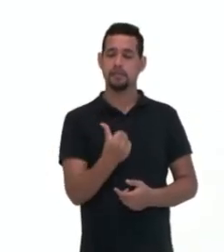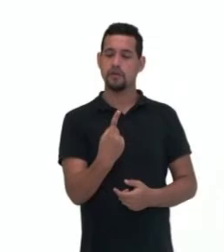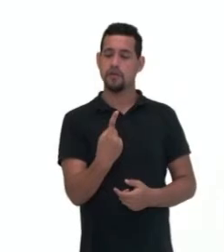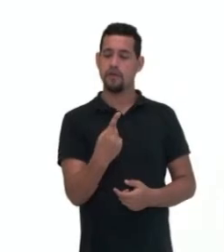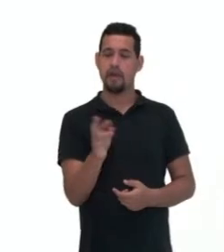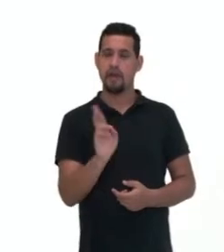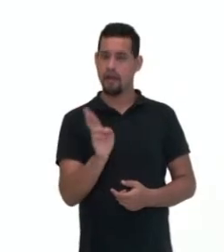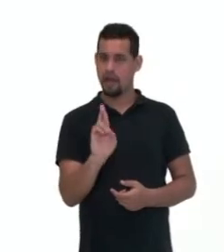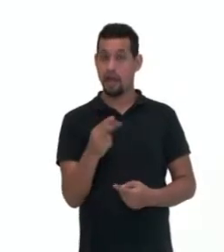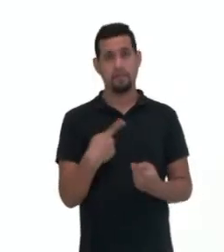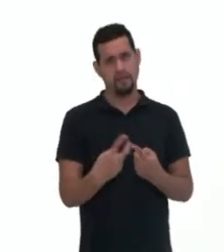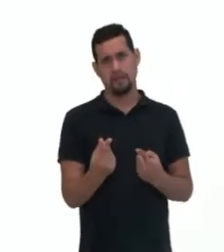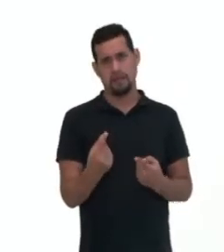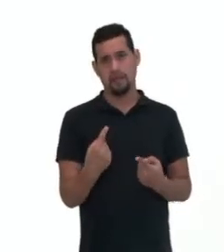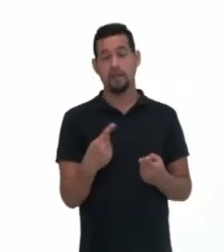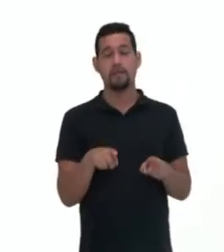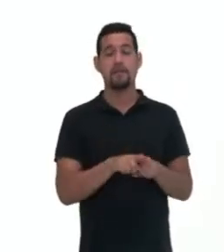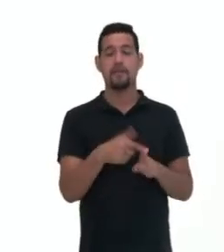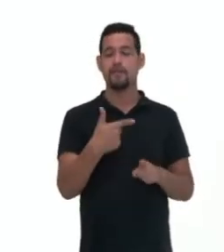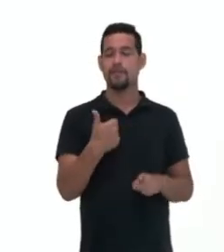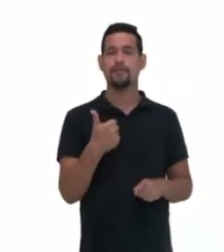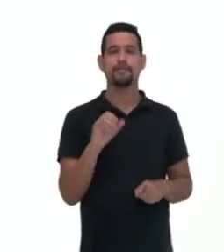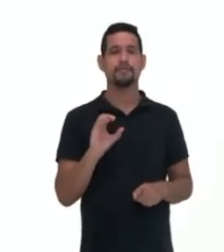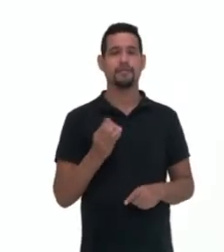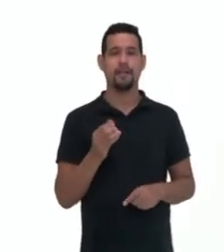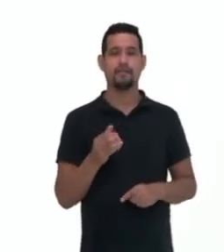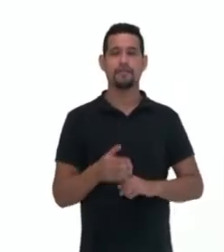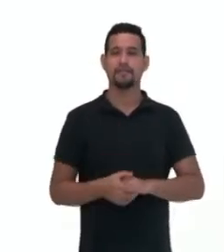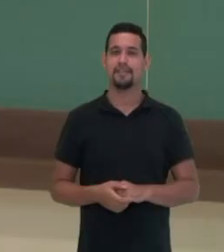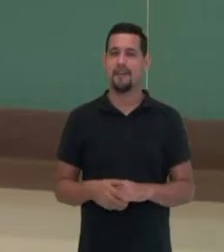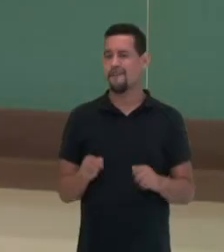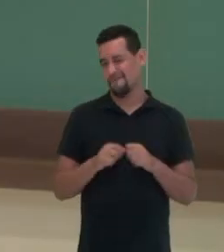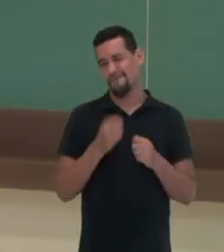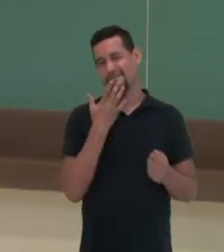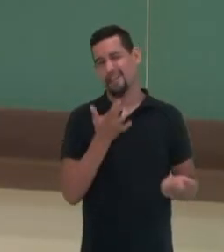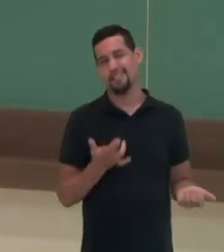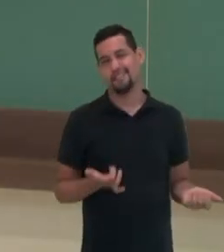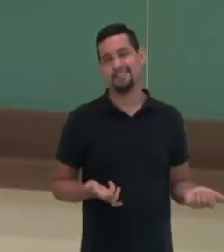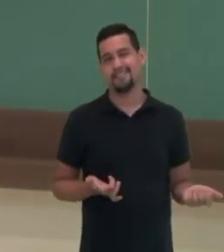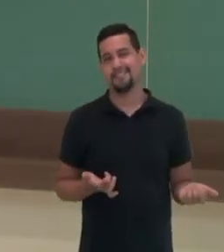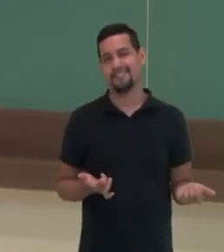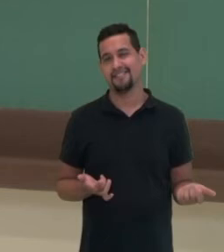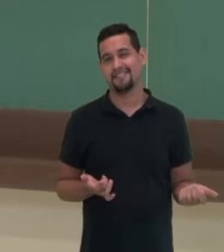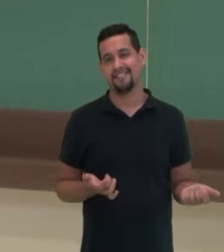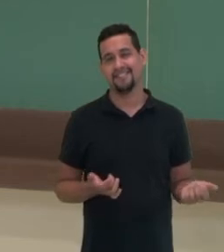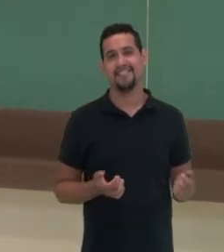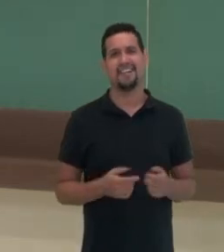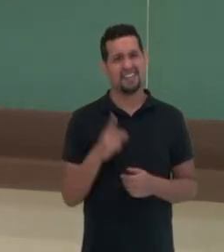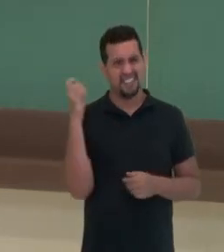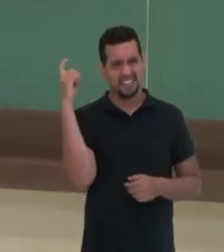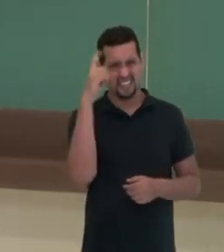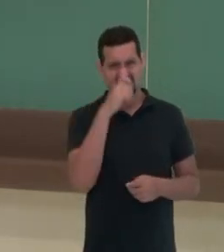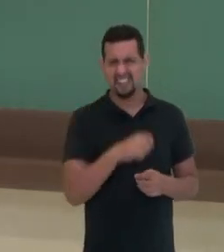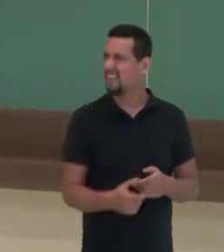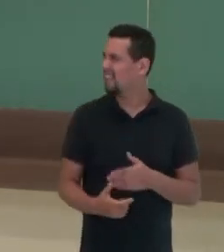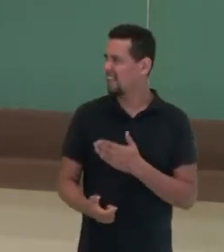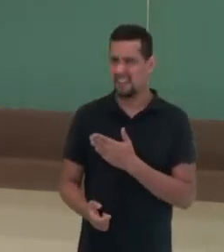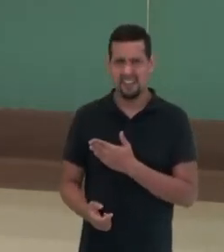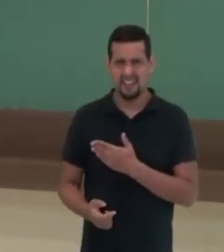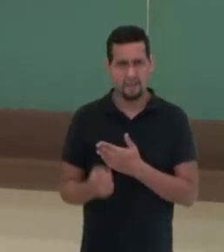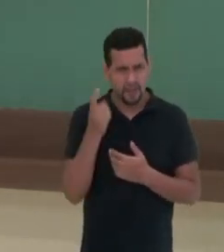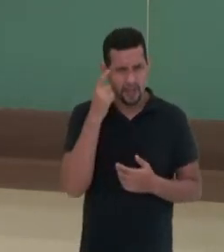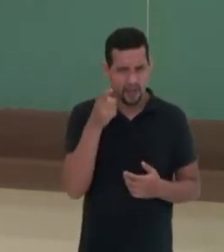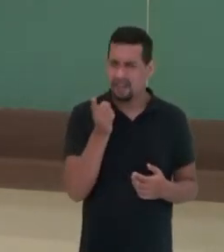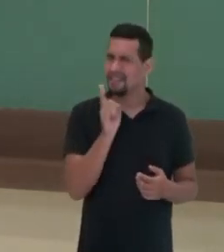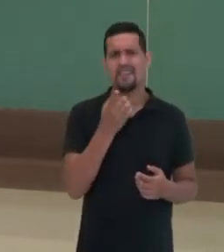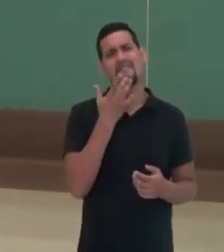7.761, porque é dinheiro, né? E 21 centavos. Fácil, né? Ah, você estava com dificuldade aqui? Viu como não é